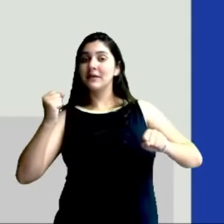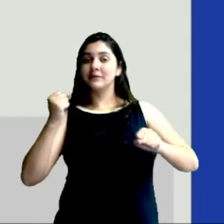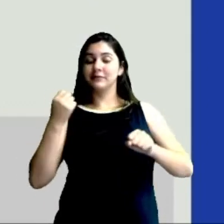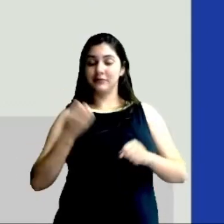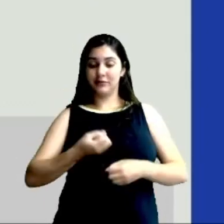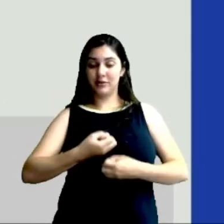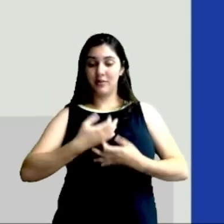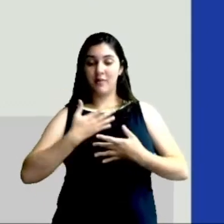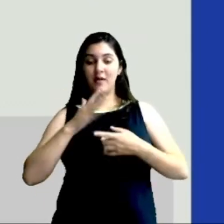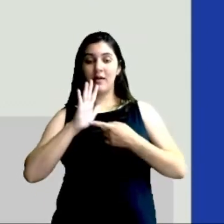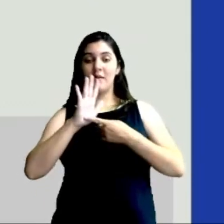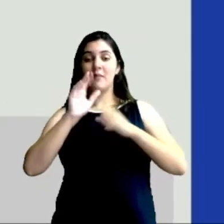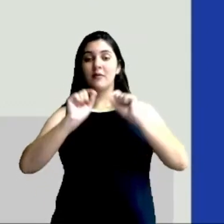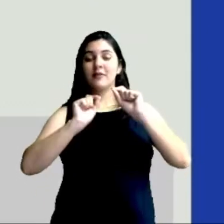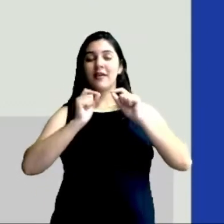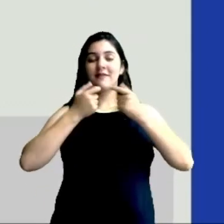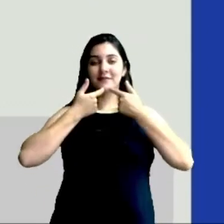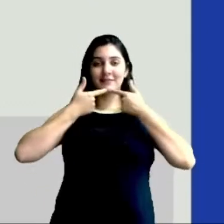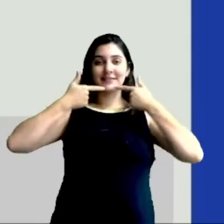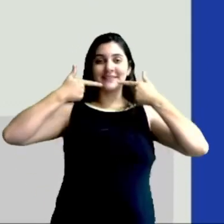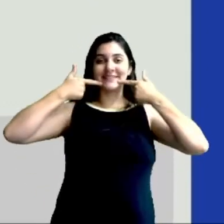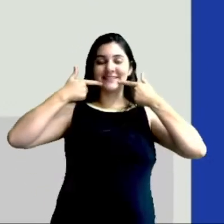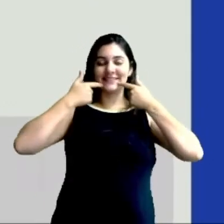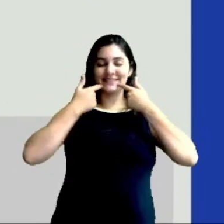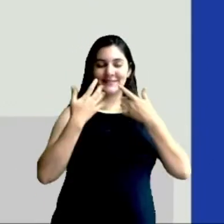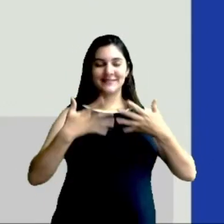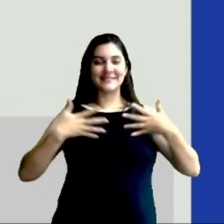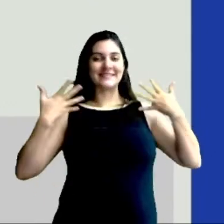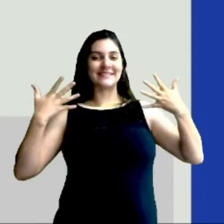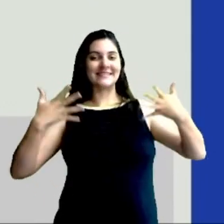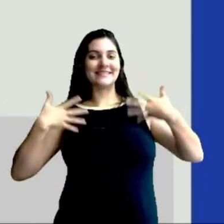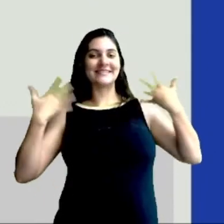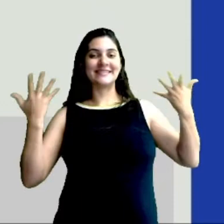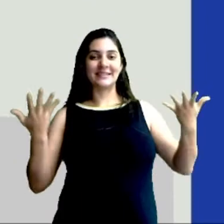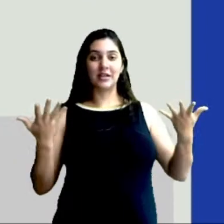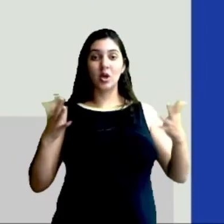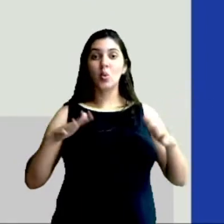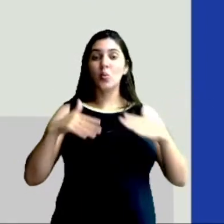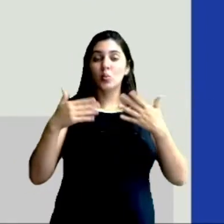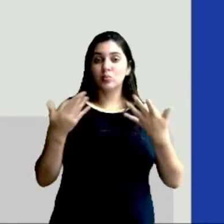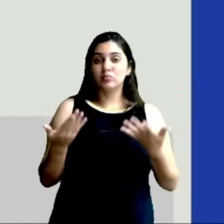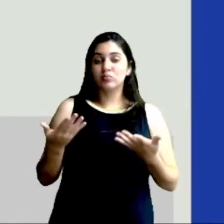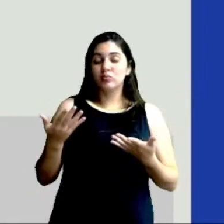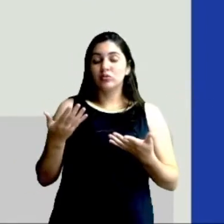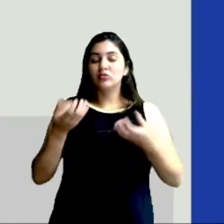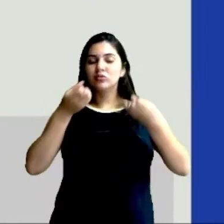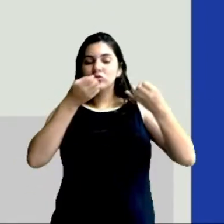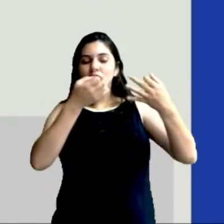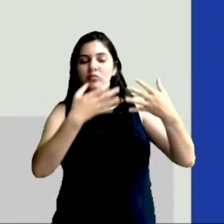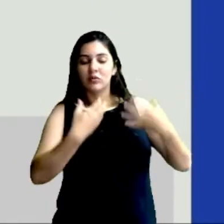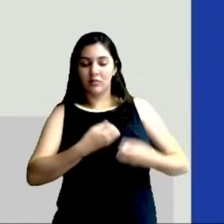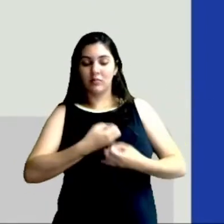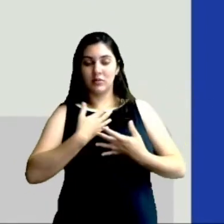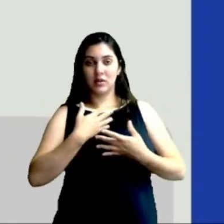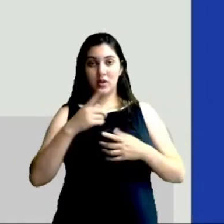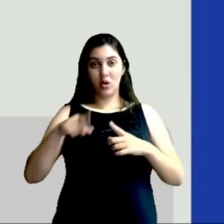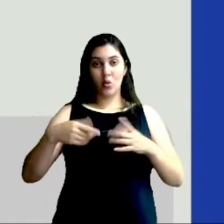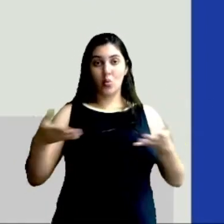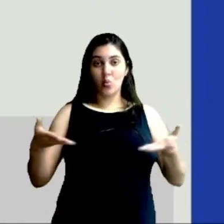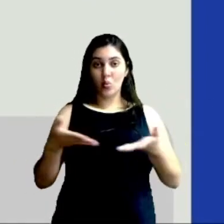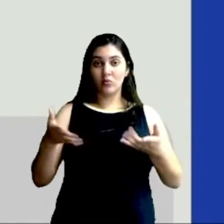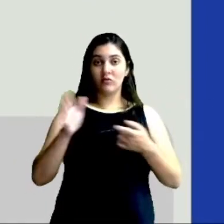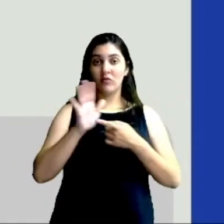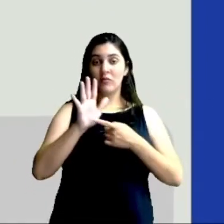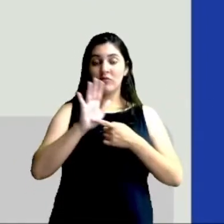poesias que espinho essa felicidade essa alegria quando a gente vai falar sobre ela e